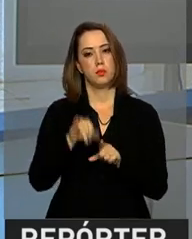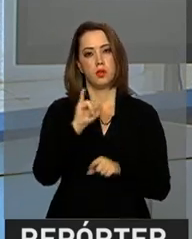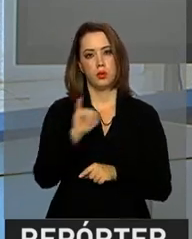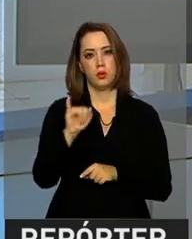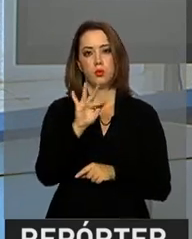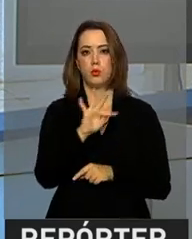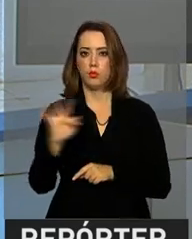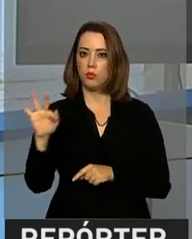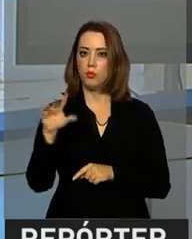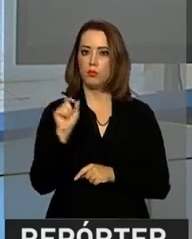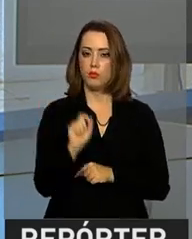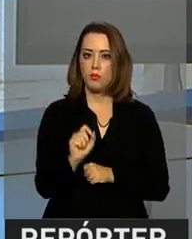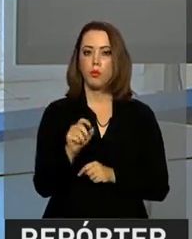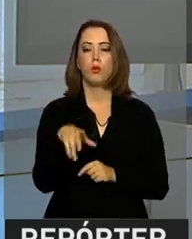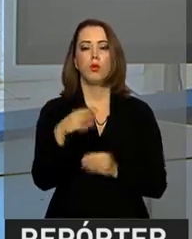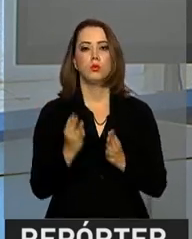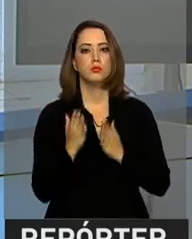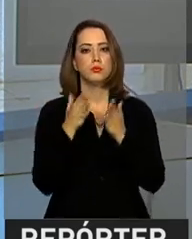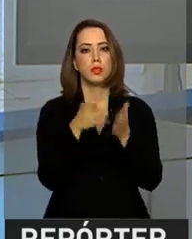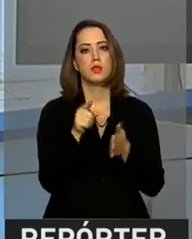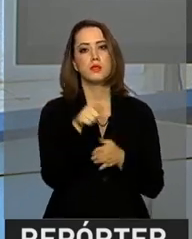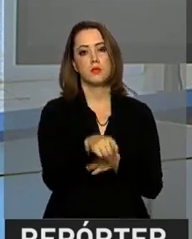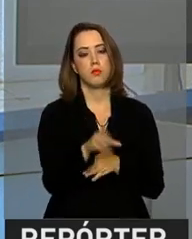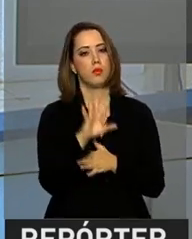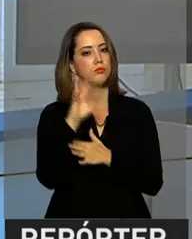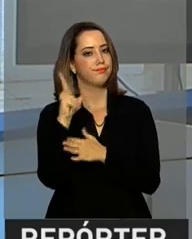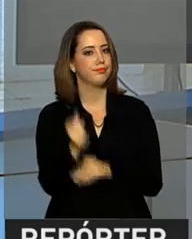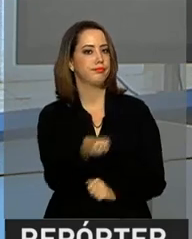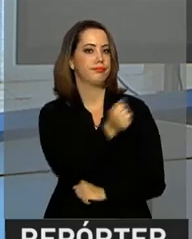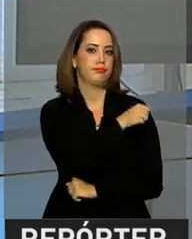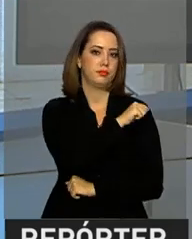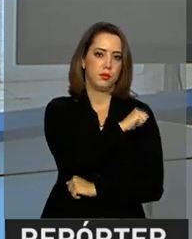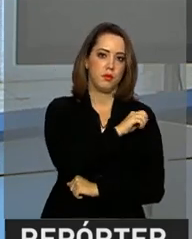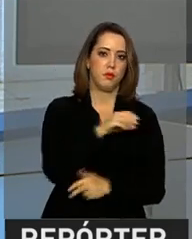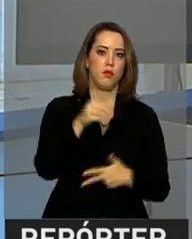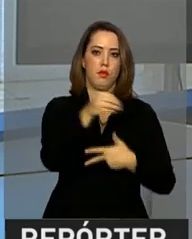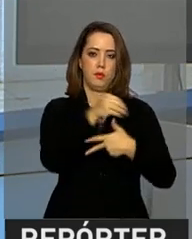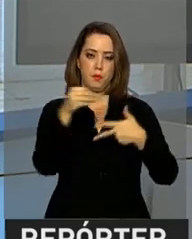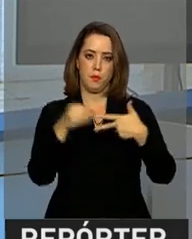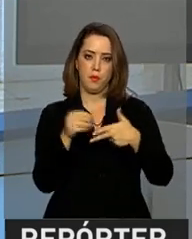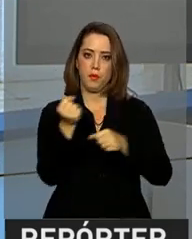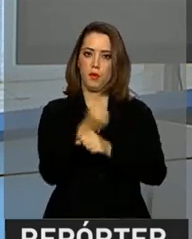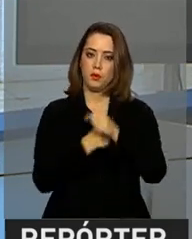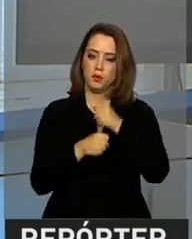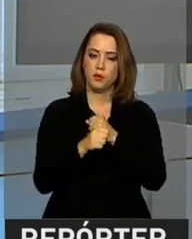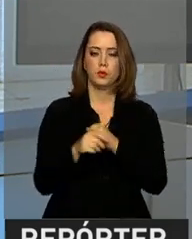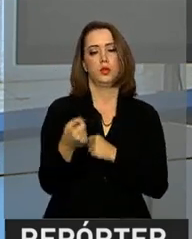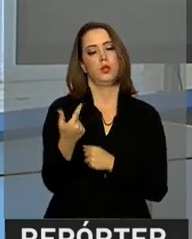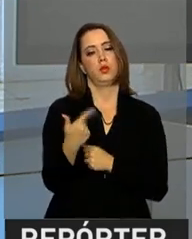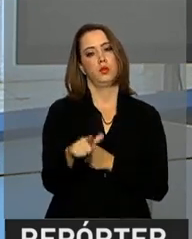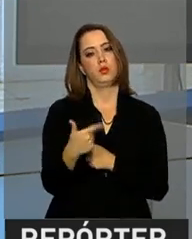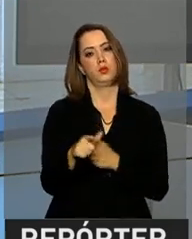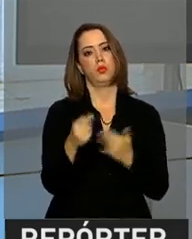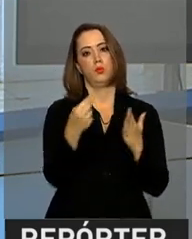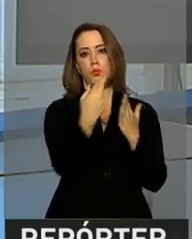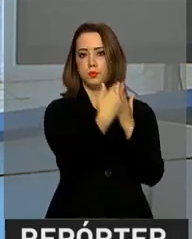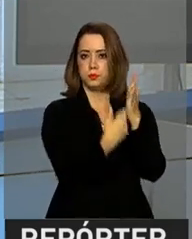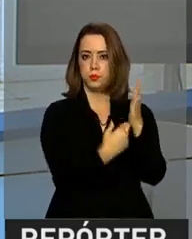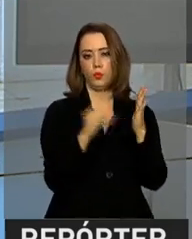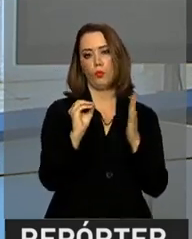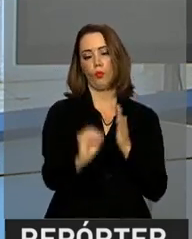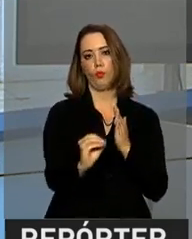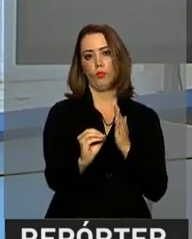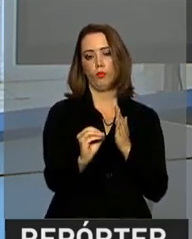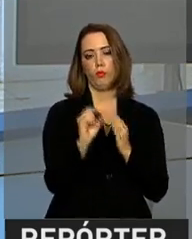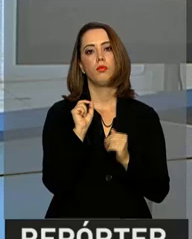Enem. Participaram do SISU estudantes que fizeram o Enem de 2015 e não tiraram zero na redação.